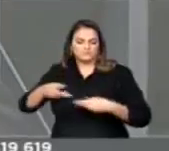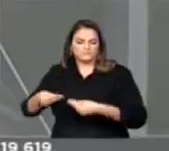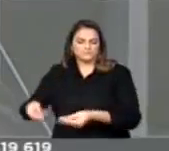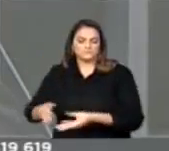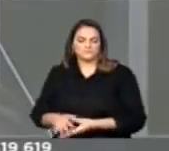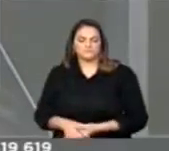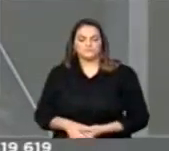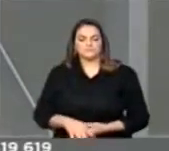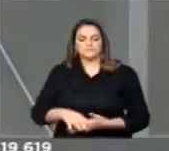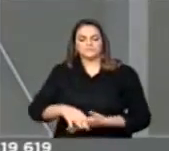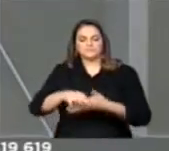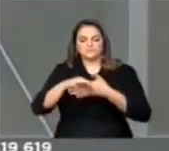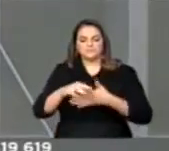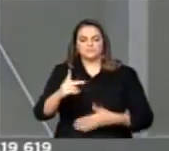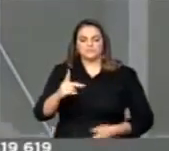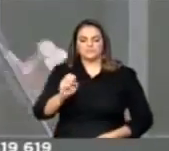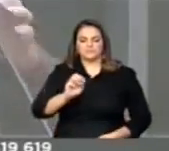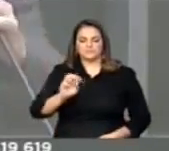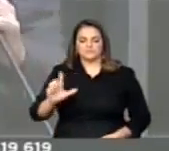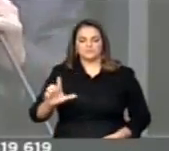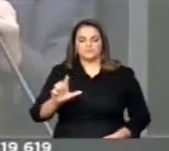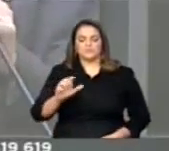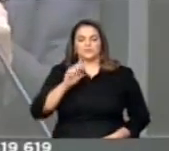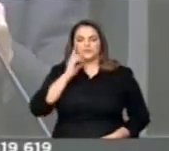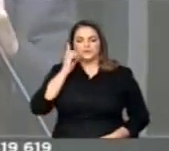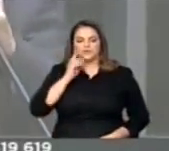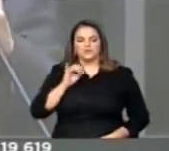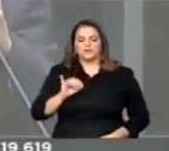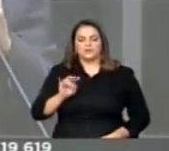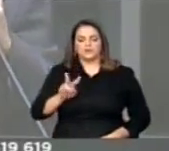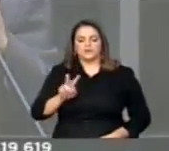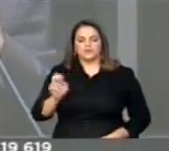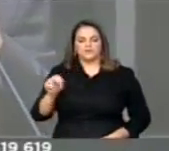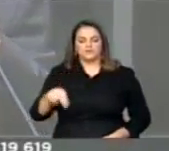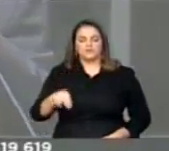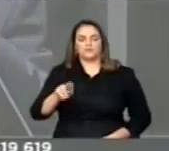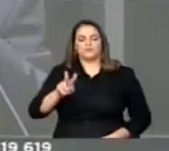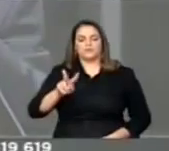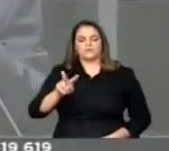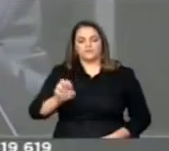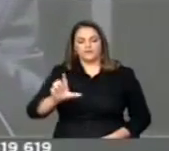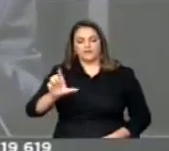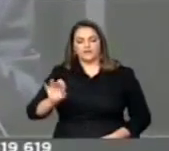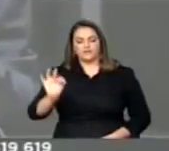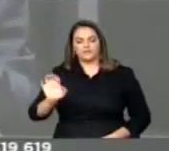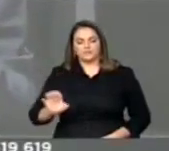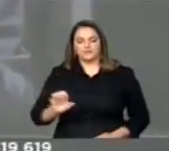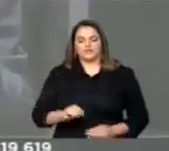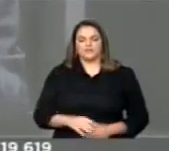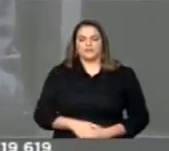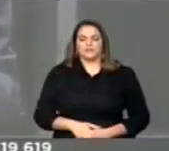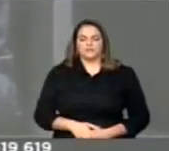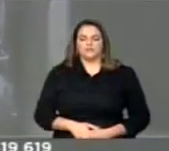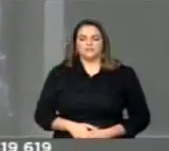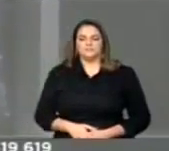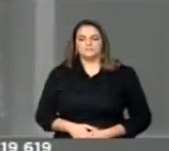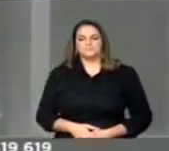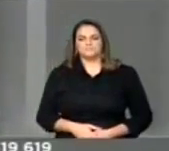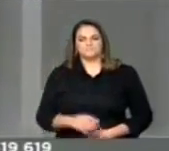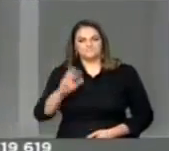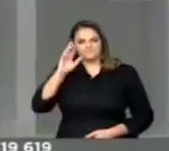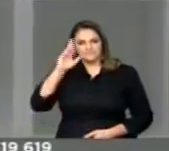Pela liderança do PSOL, o deputado Ivan Valente. Senhor presidente, senhoras e senhores deputados, hoje é um